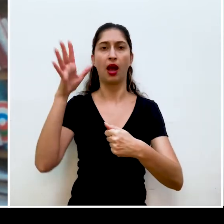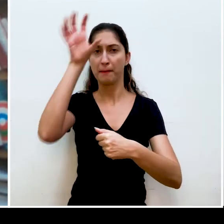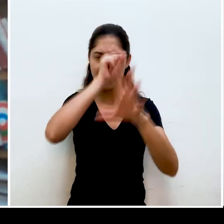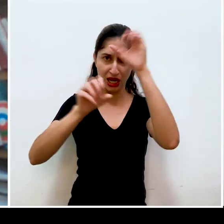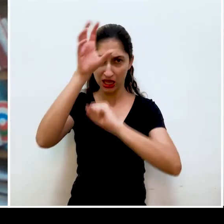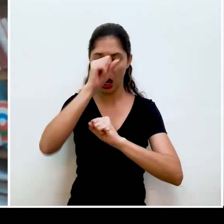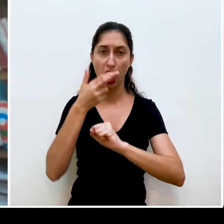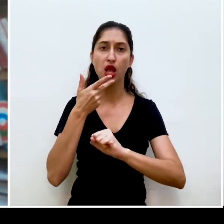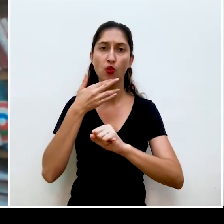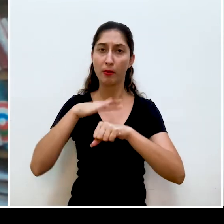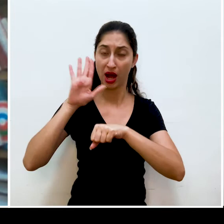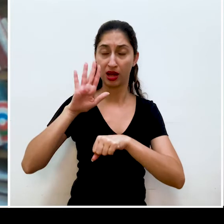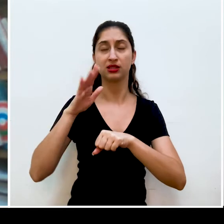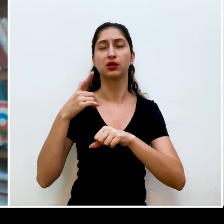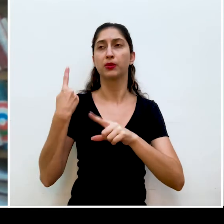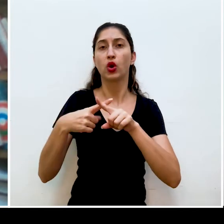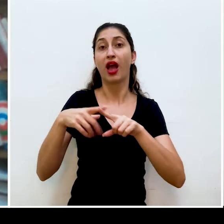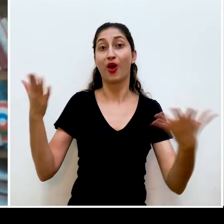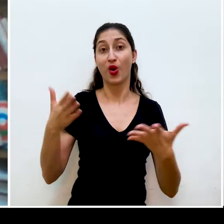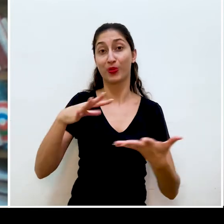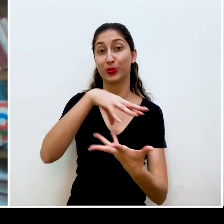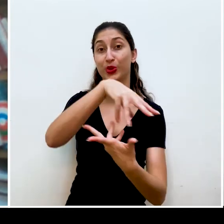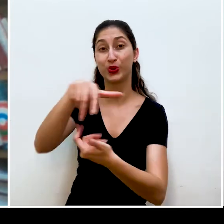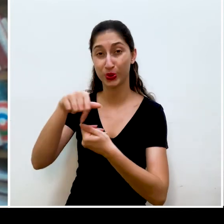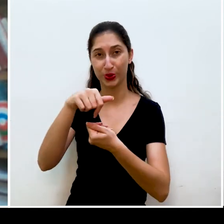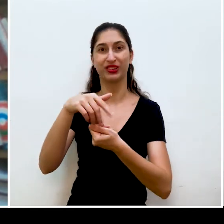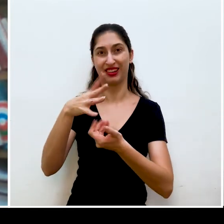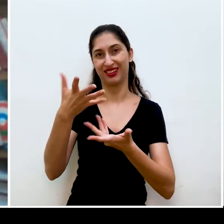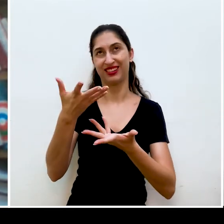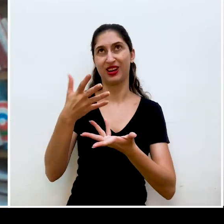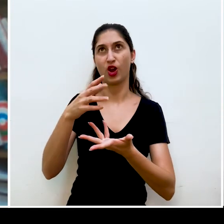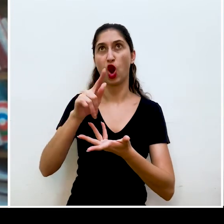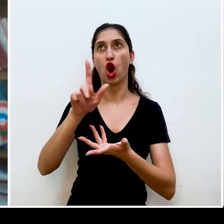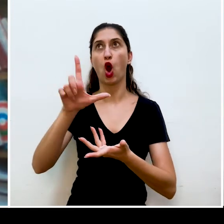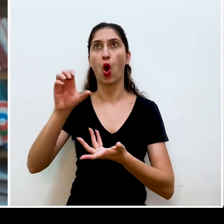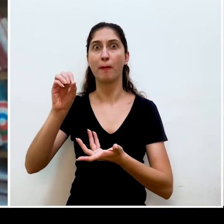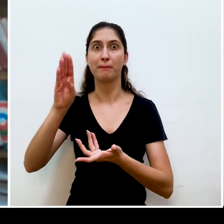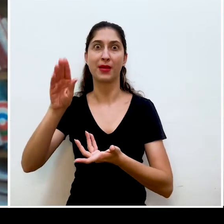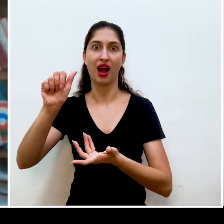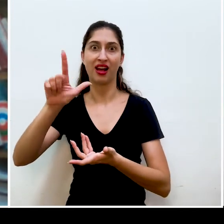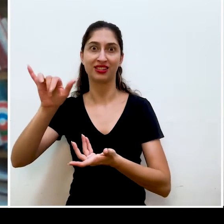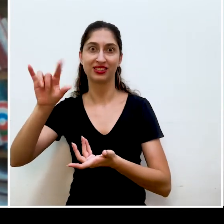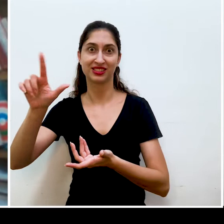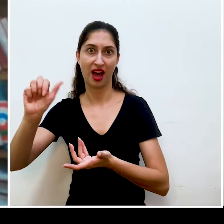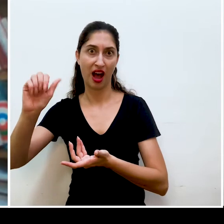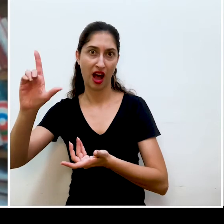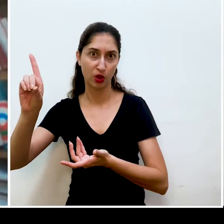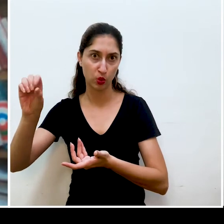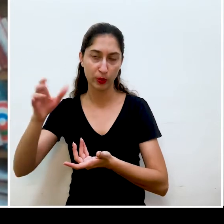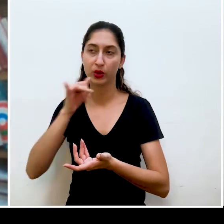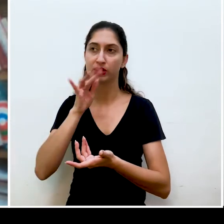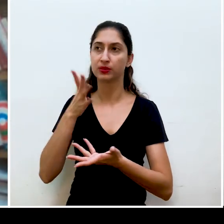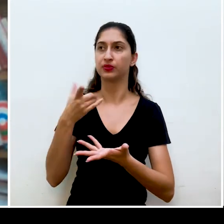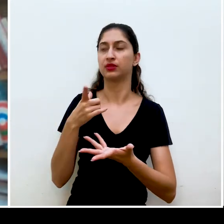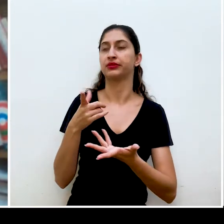mundo globalizado, não sei se vai continuar depois da pandemia, tão globalizado como estava, né? Mas no mundo globalizado, você ter acesso, você